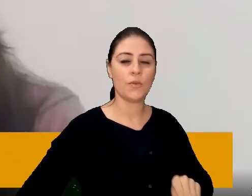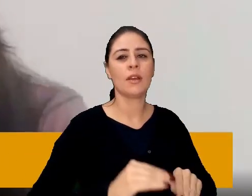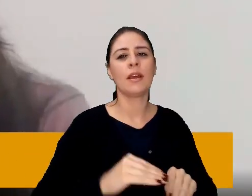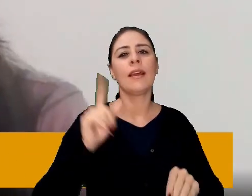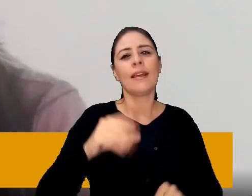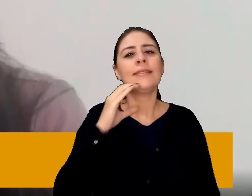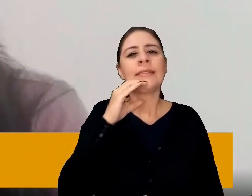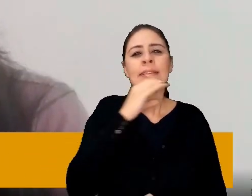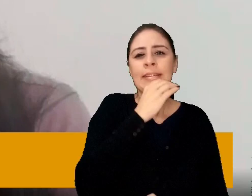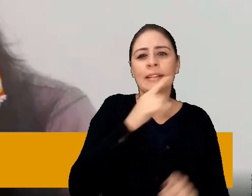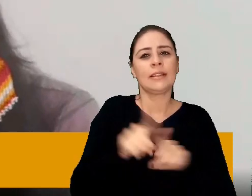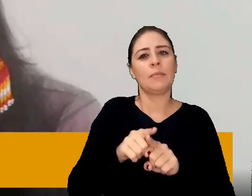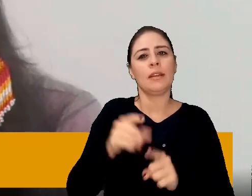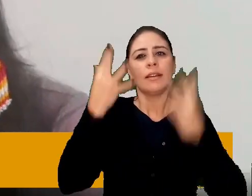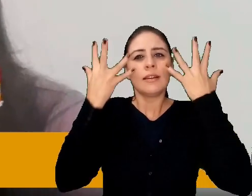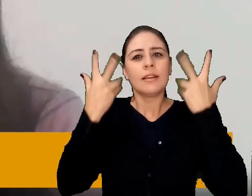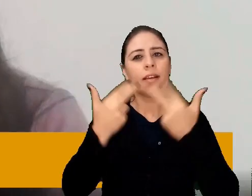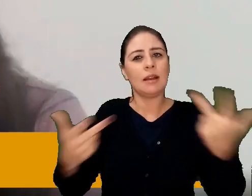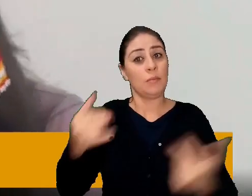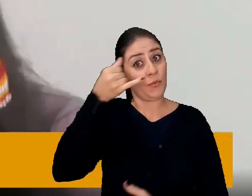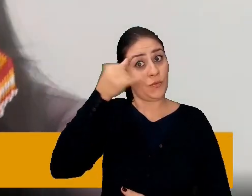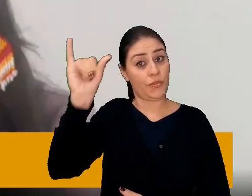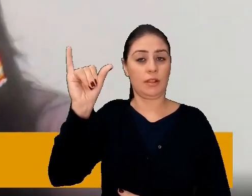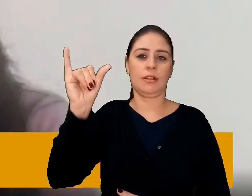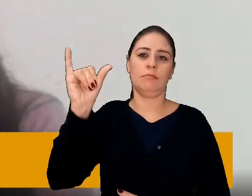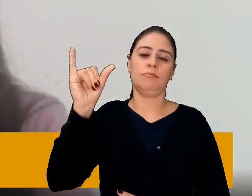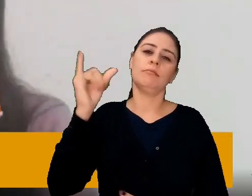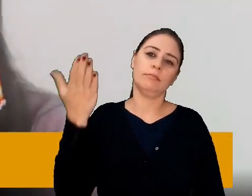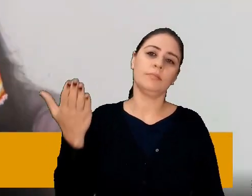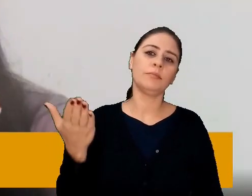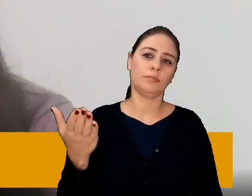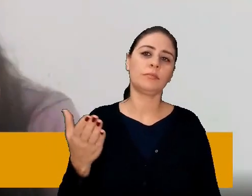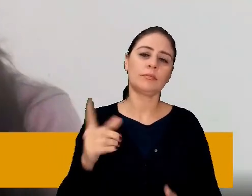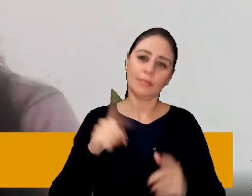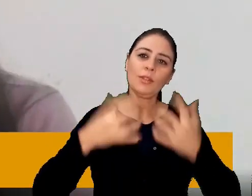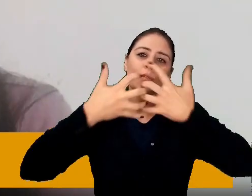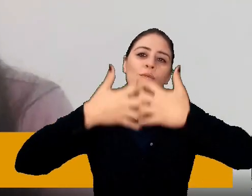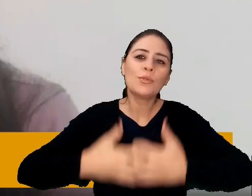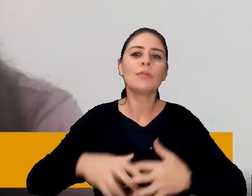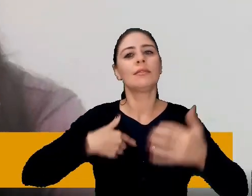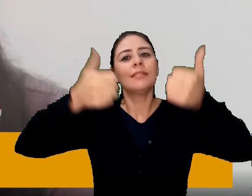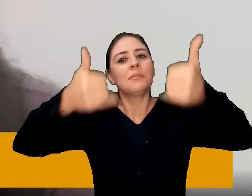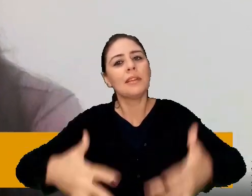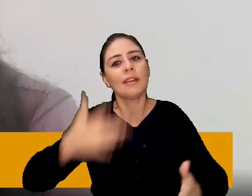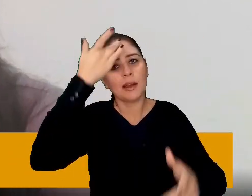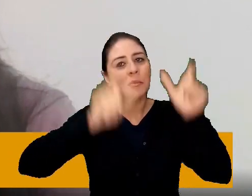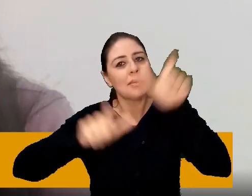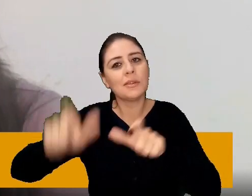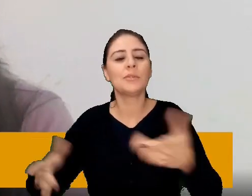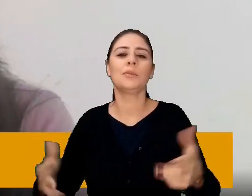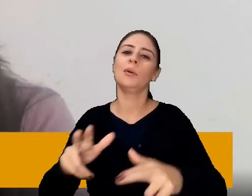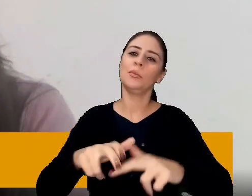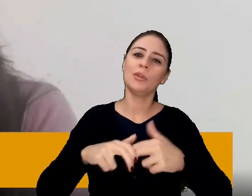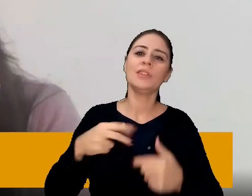e para que nenhum animal grande viesse, porque ele tem medo do fogo. Então, é assim que funciona, até se explicar para a pessoa, entendeu? Por isso que eu